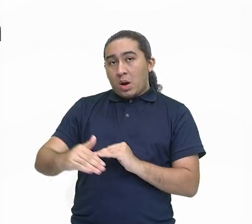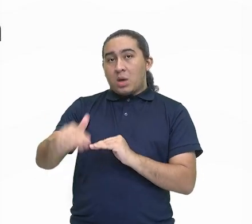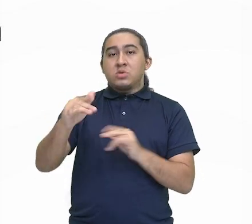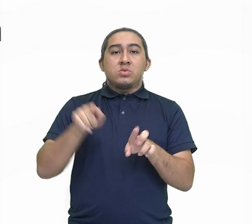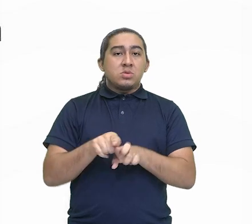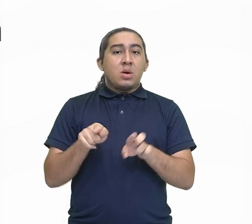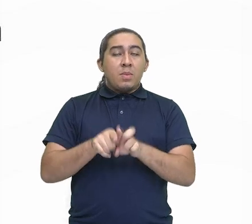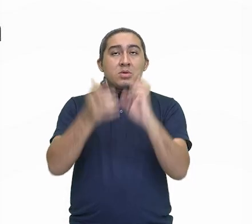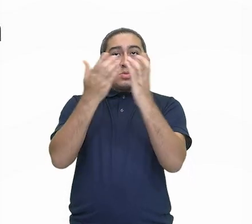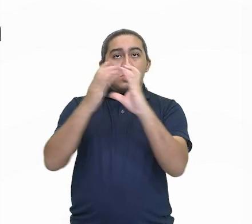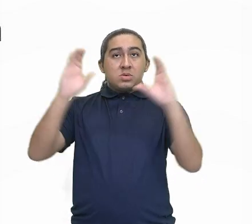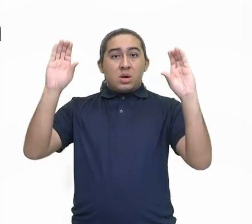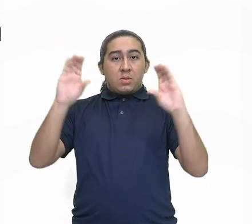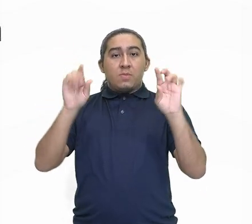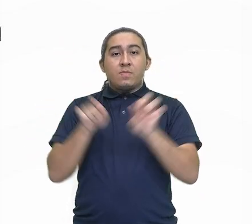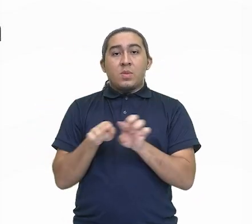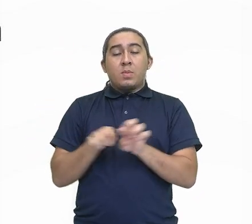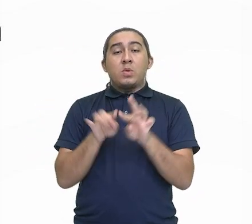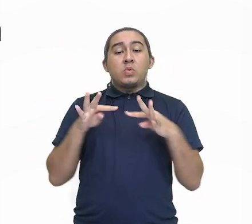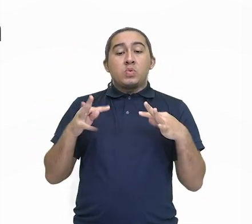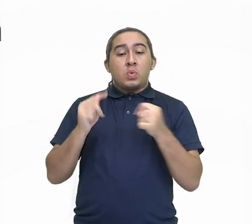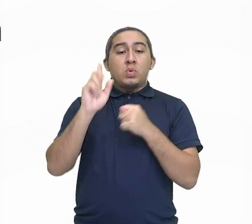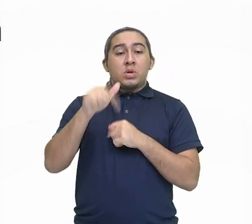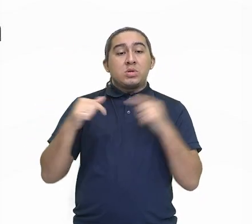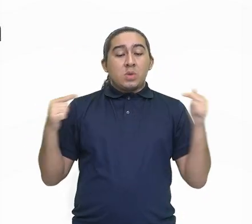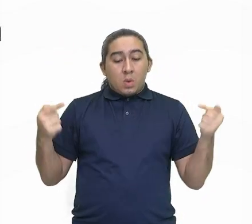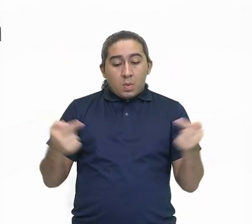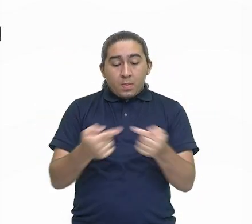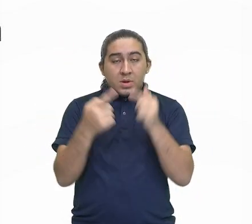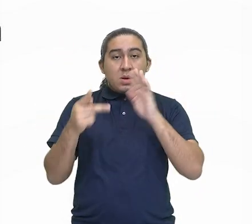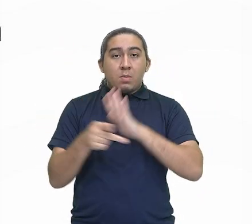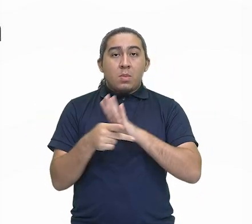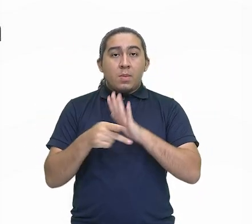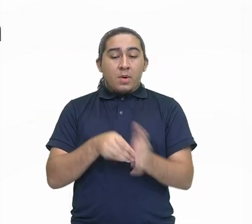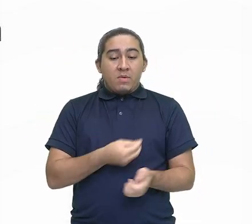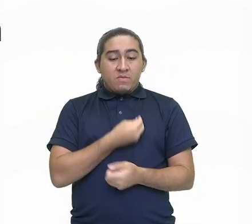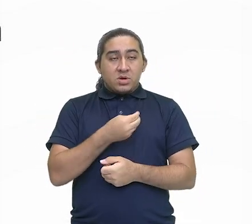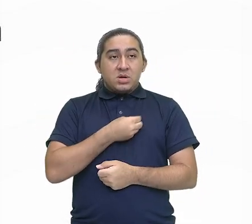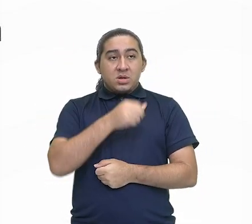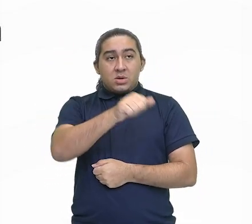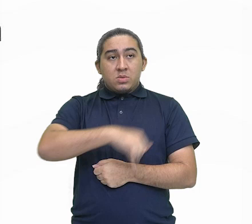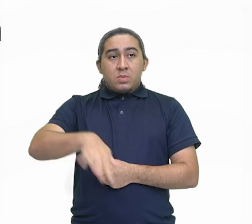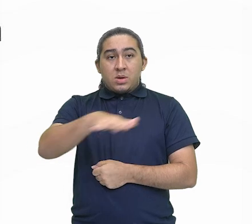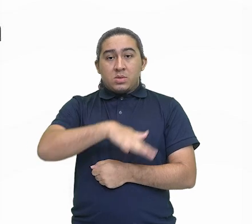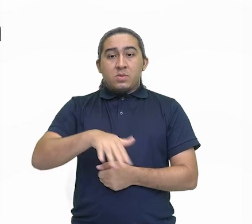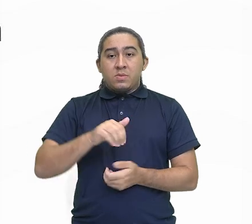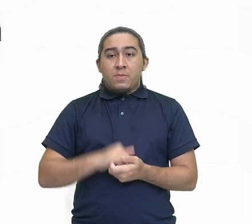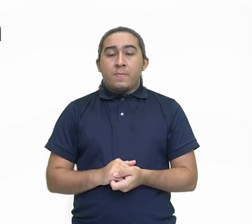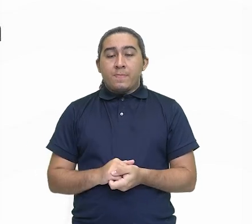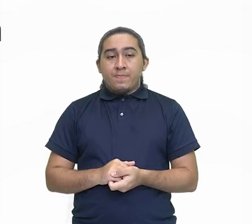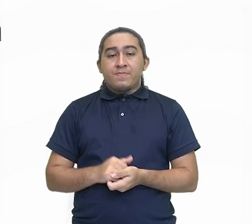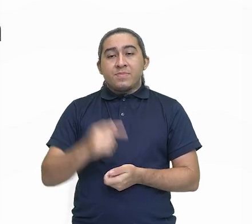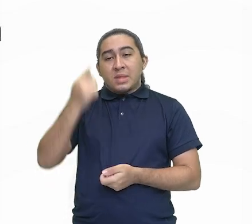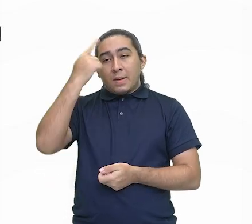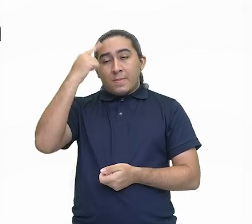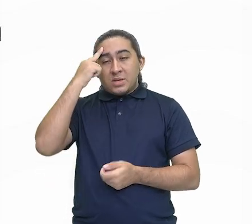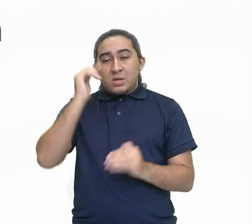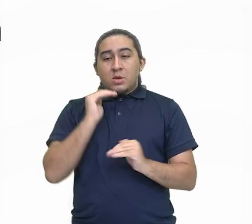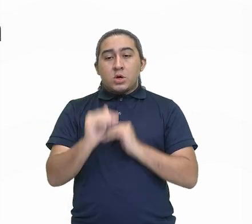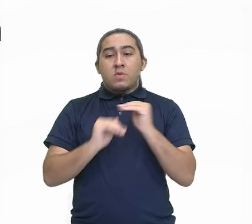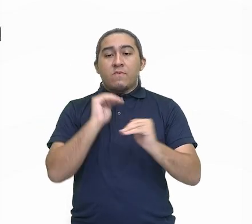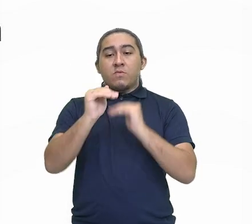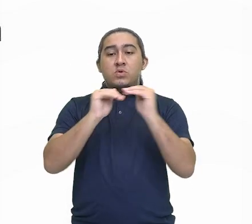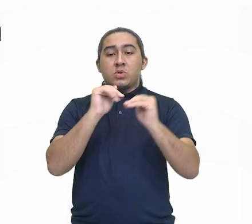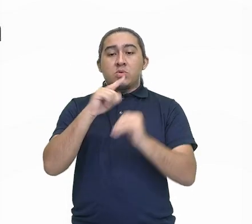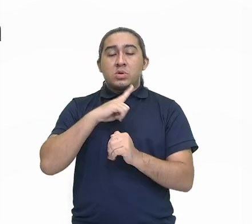na atmosfera, e que todos esses compõem a biosfera. Para a evolução, nós temos aí